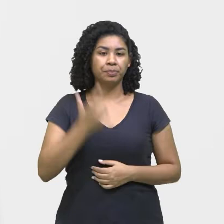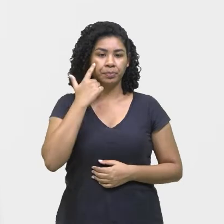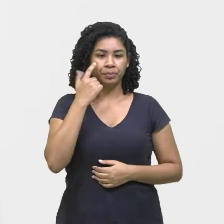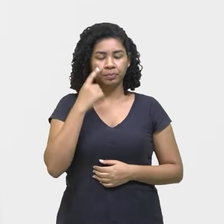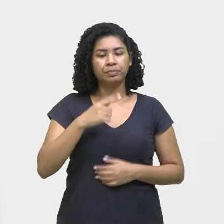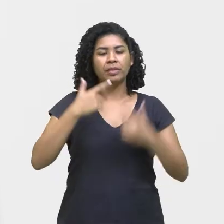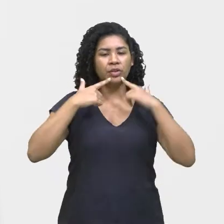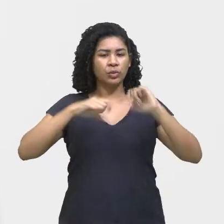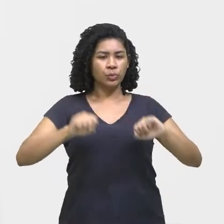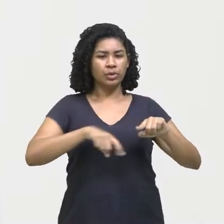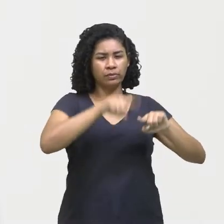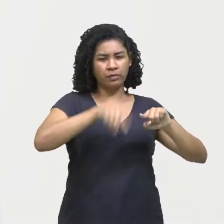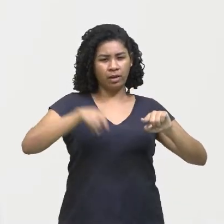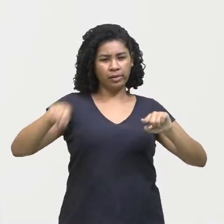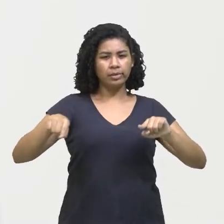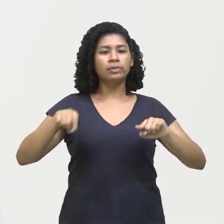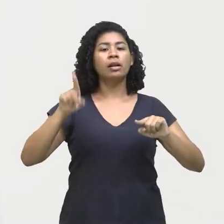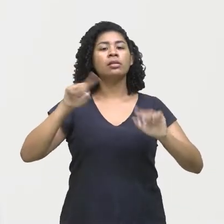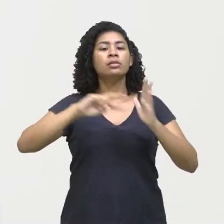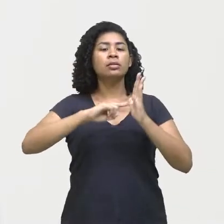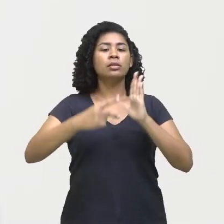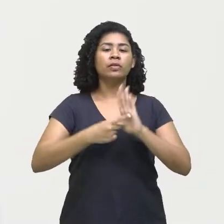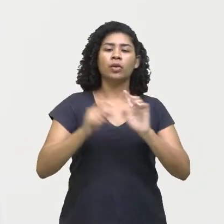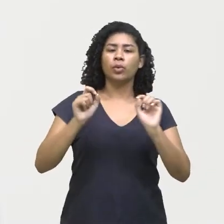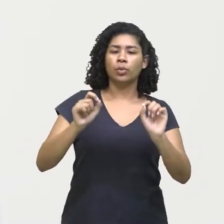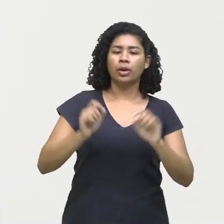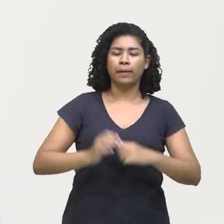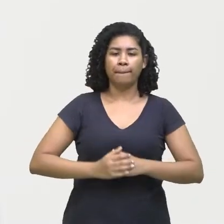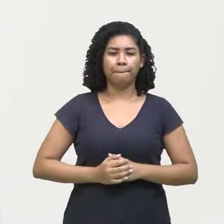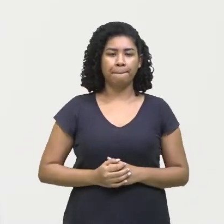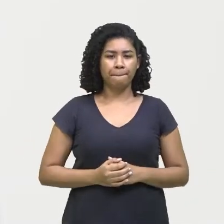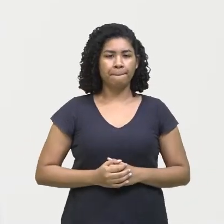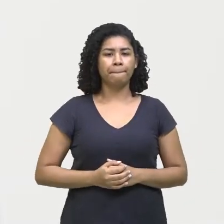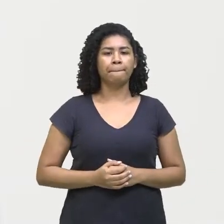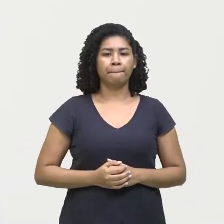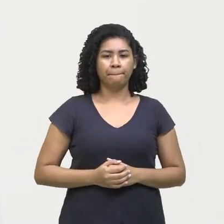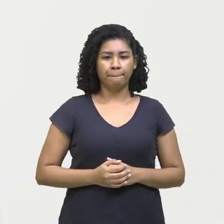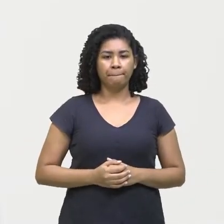variação linguística é a capacidade que a